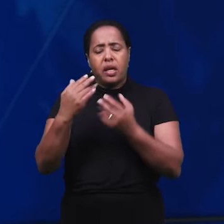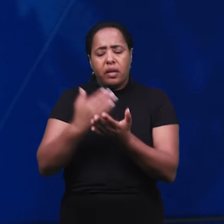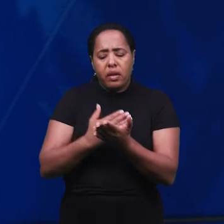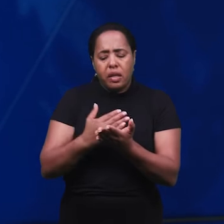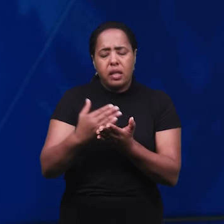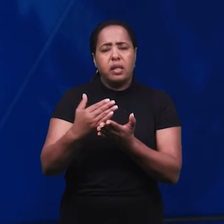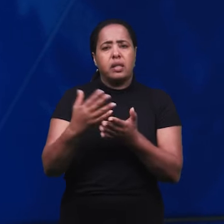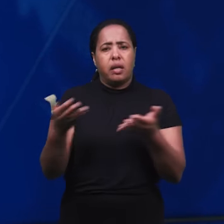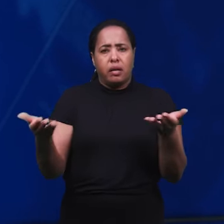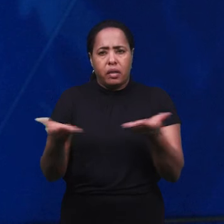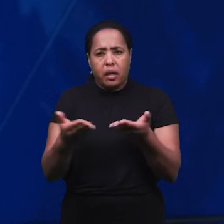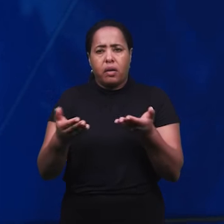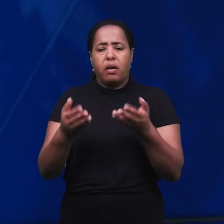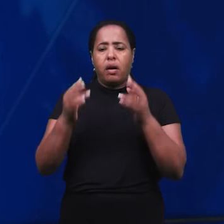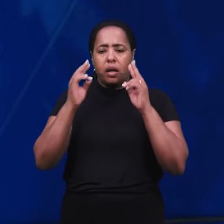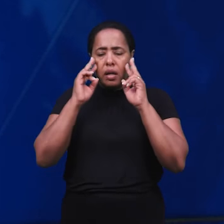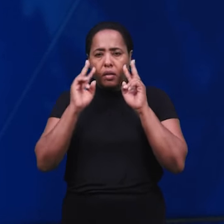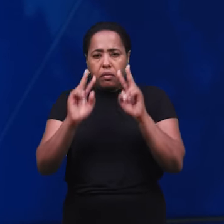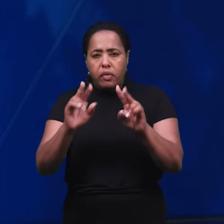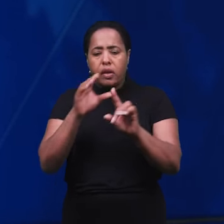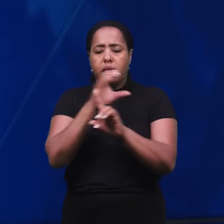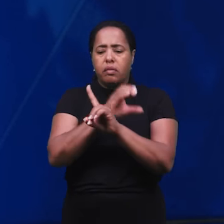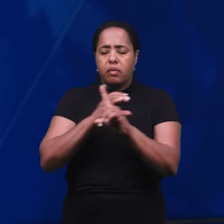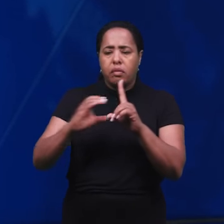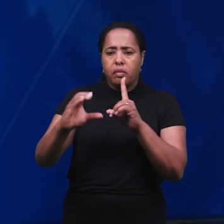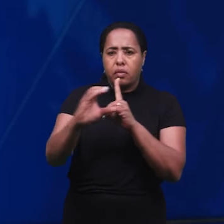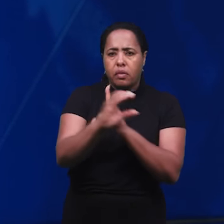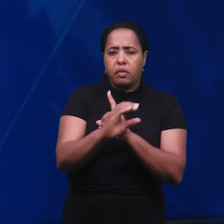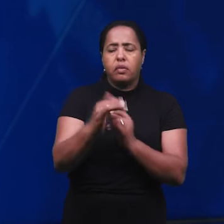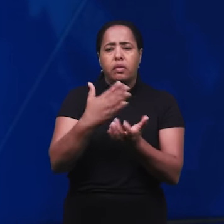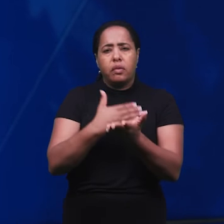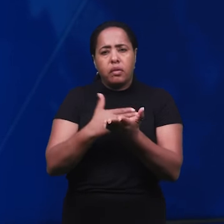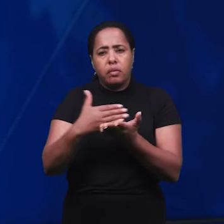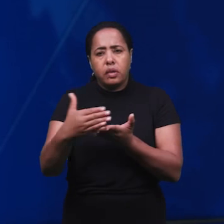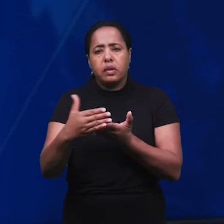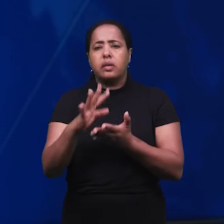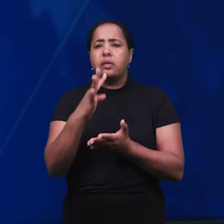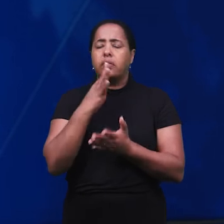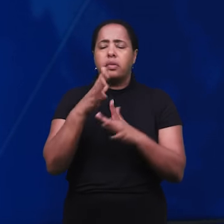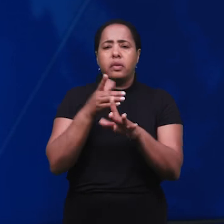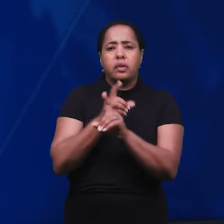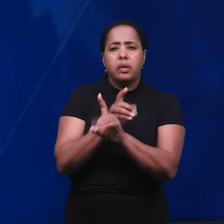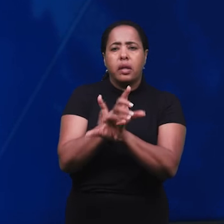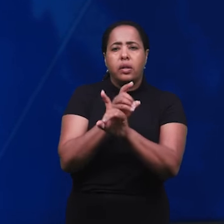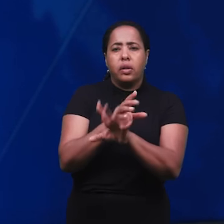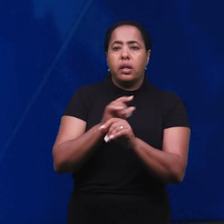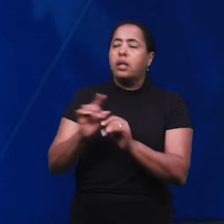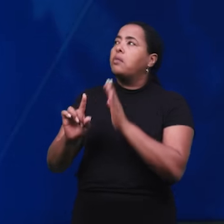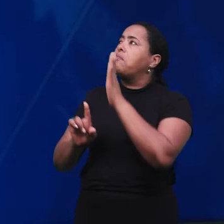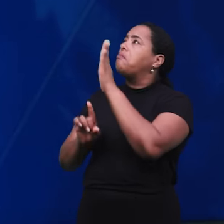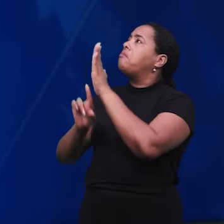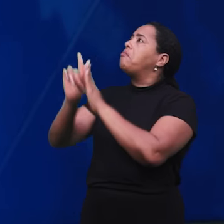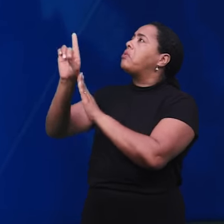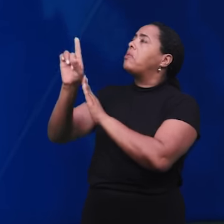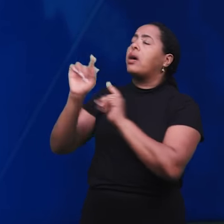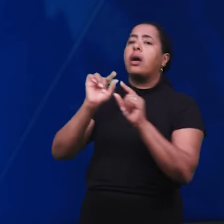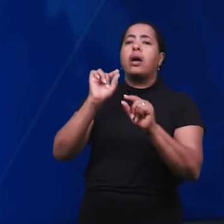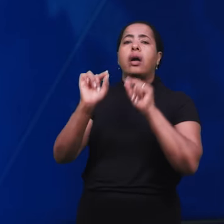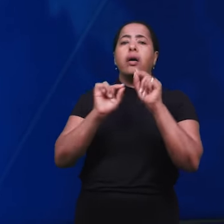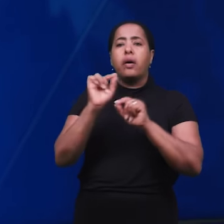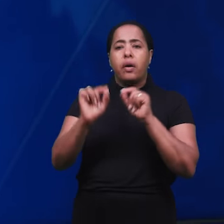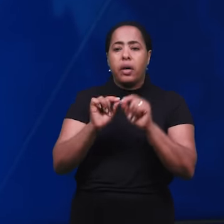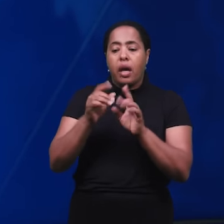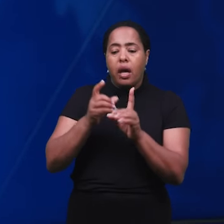da igreja, estão assistindo os cultos, começando a conhecer a doutrina, que consultar ao Senhor é